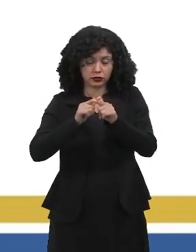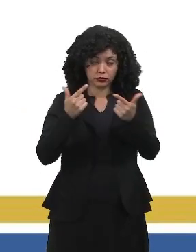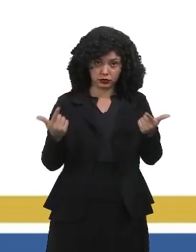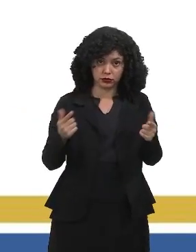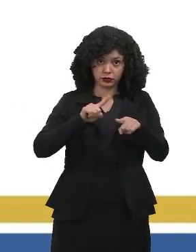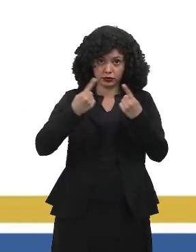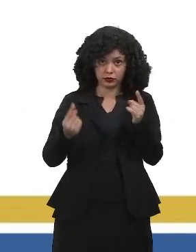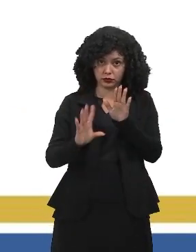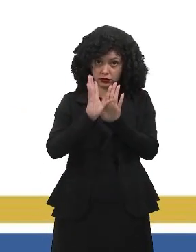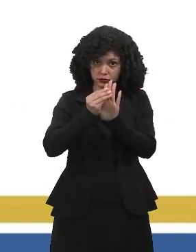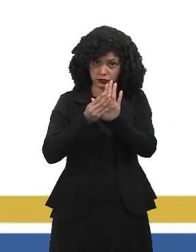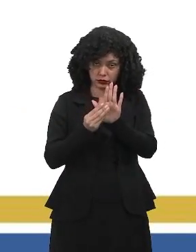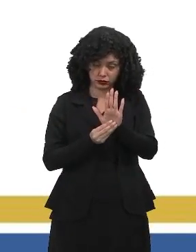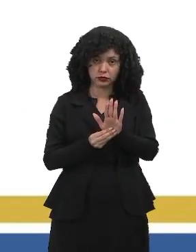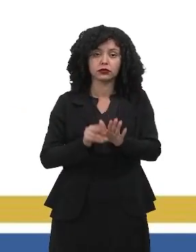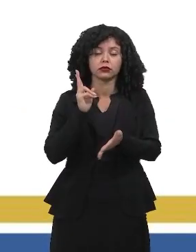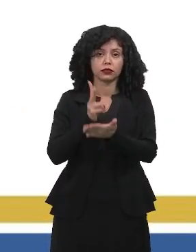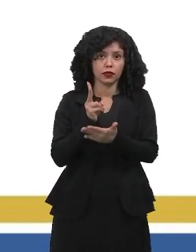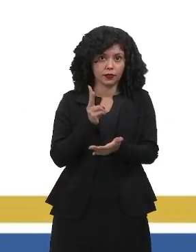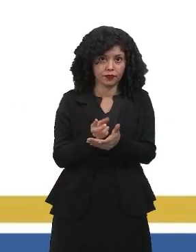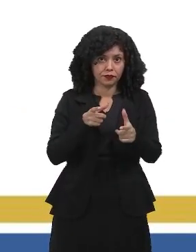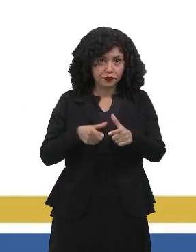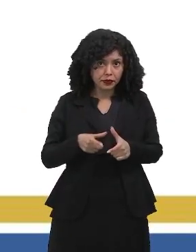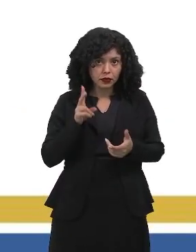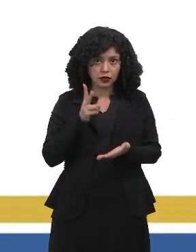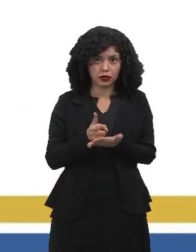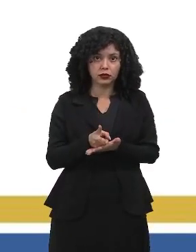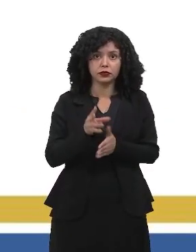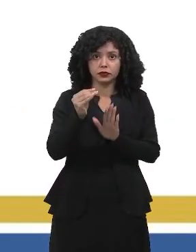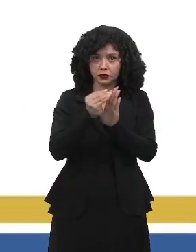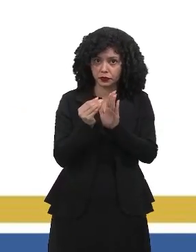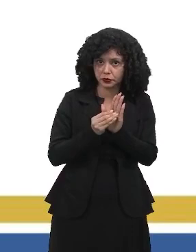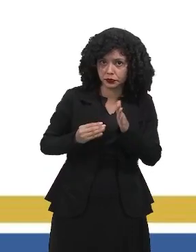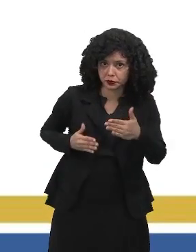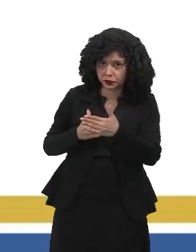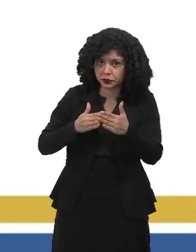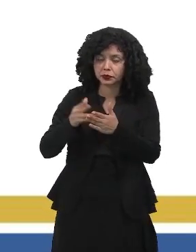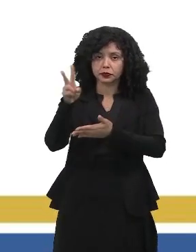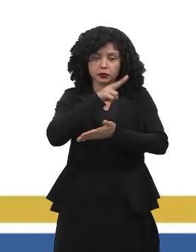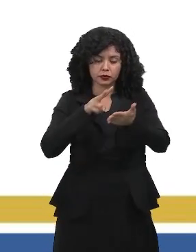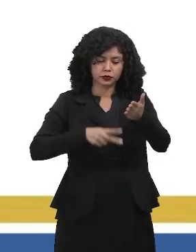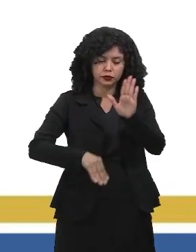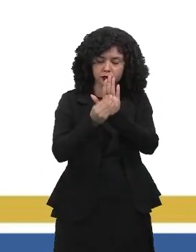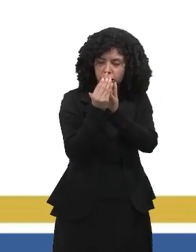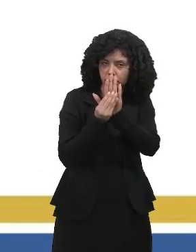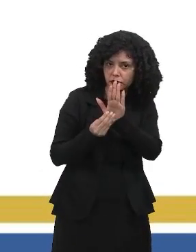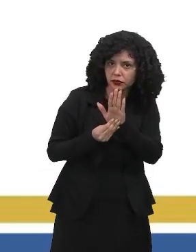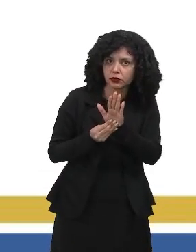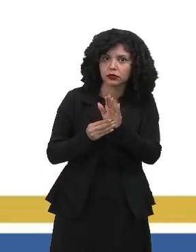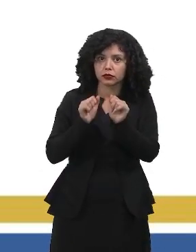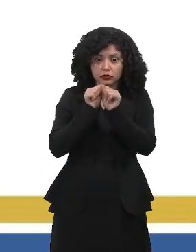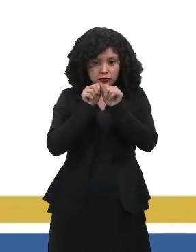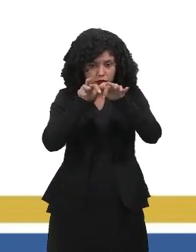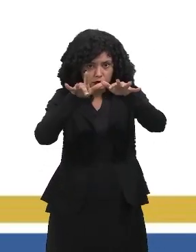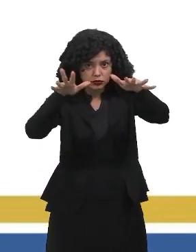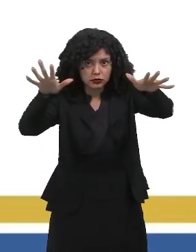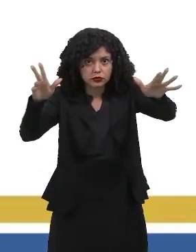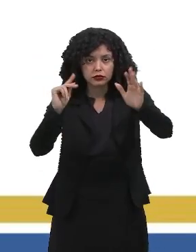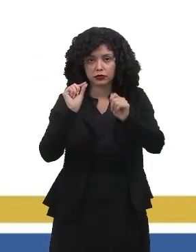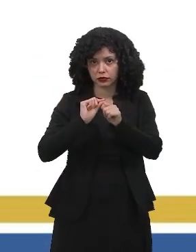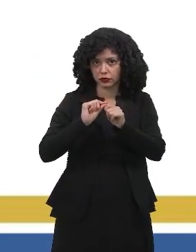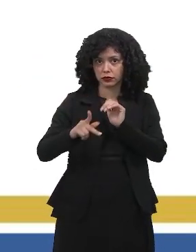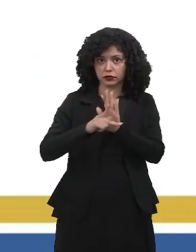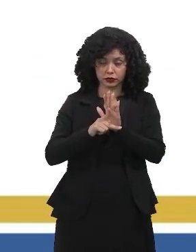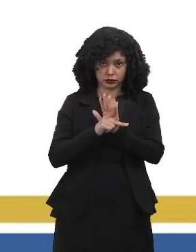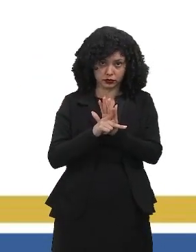dados são armazenados na mesma área do disco. O fator limitante para a leitura de dados é o espalhamento de luz feito